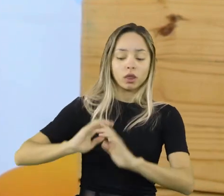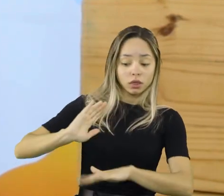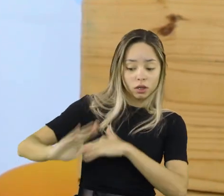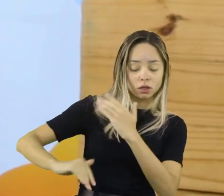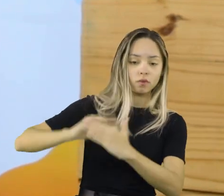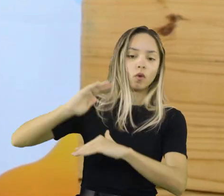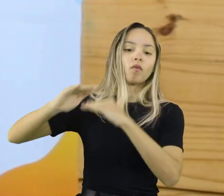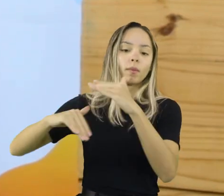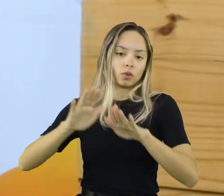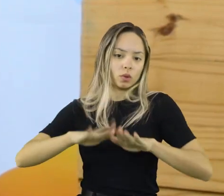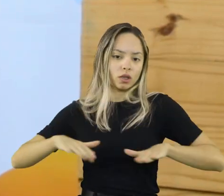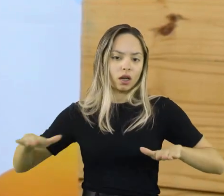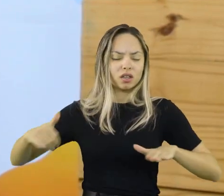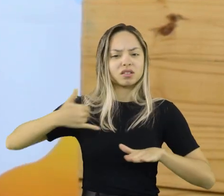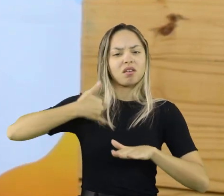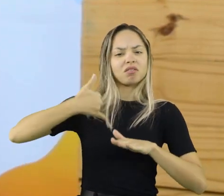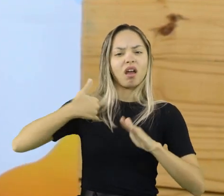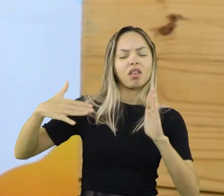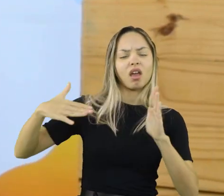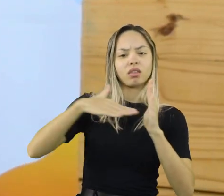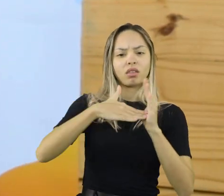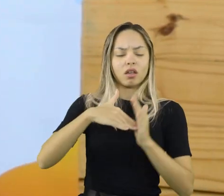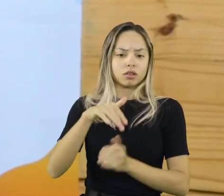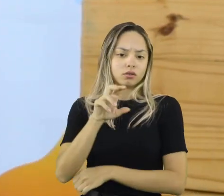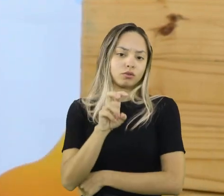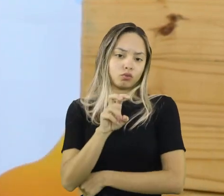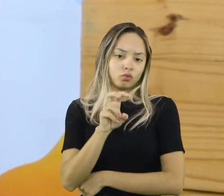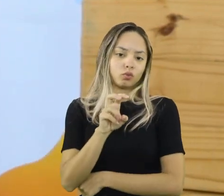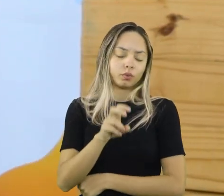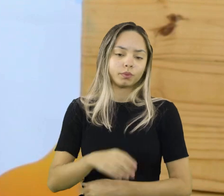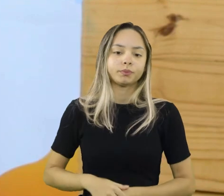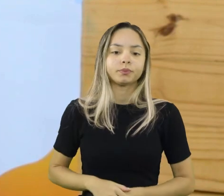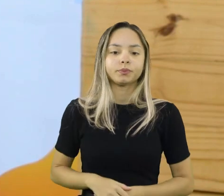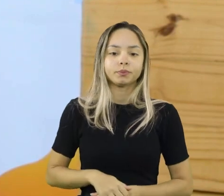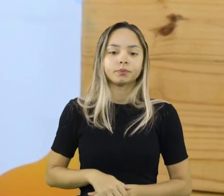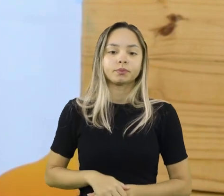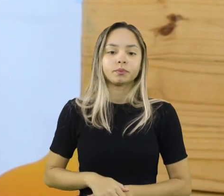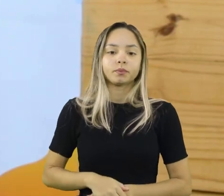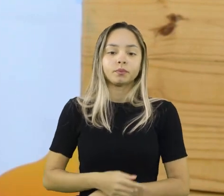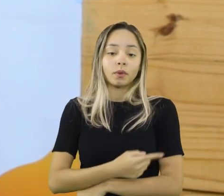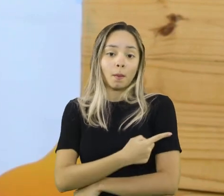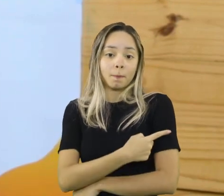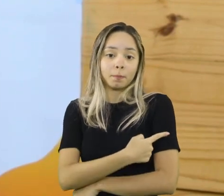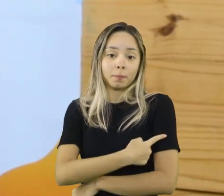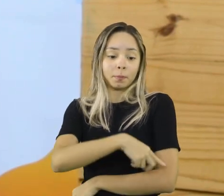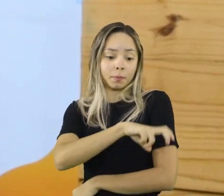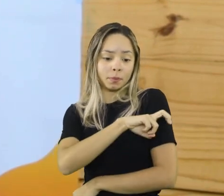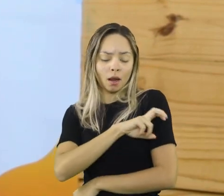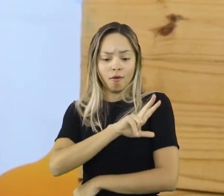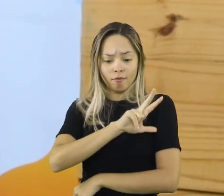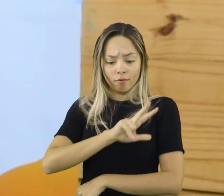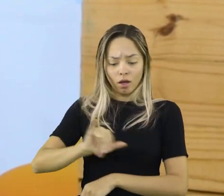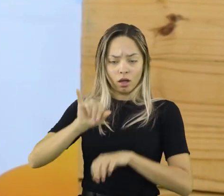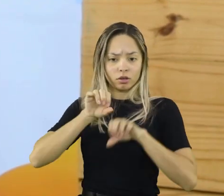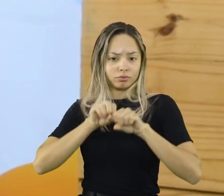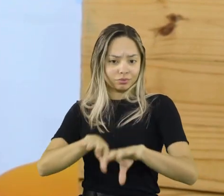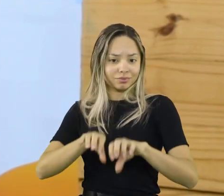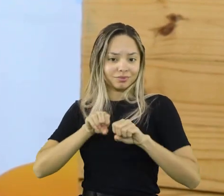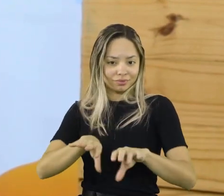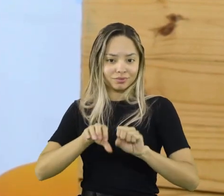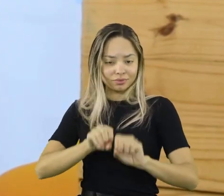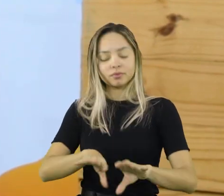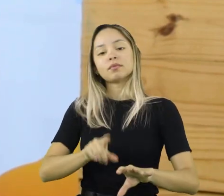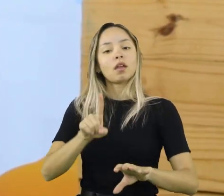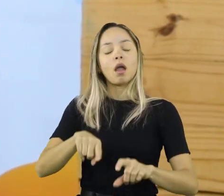dessa criança de até 5 anos. Do 1º ao 5º ano, ele vai atuar como professor polivalente,